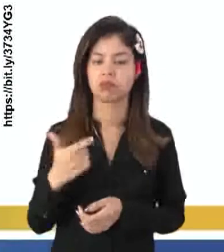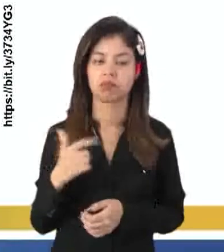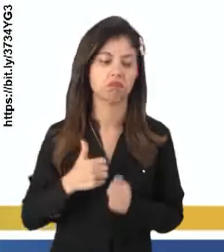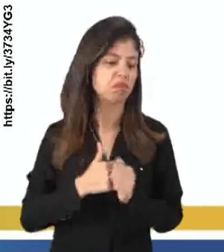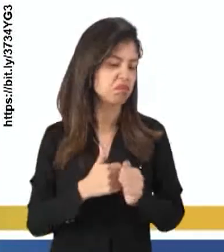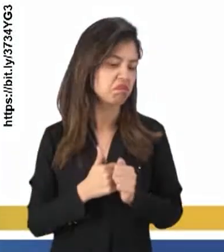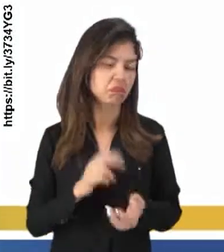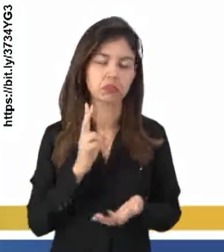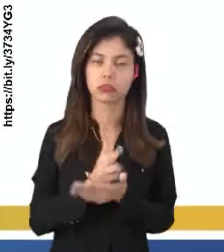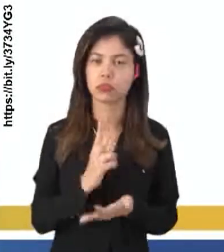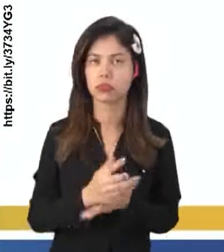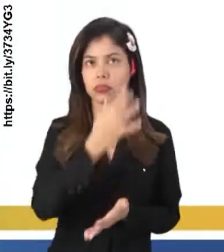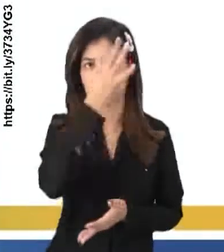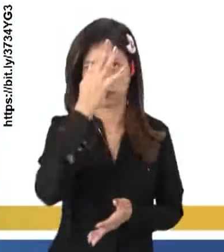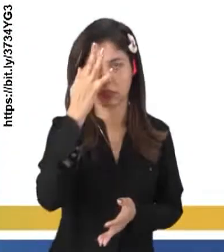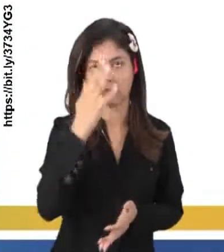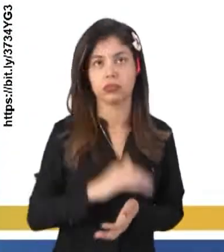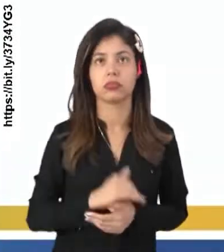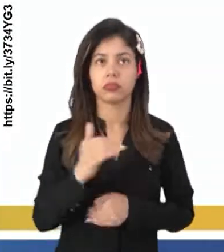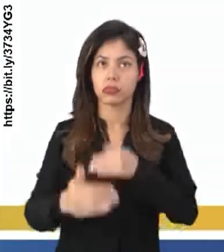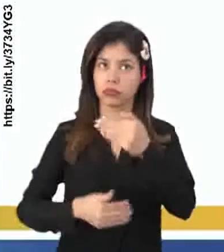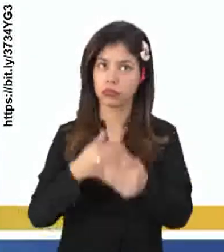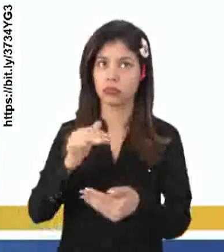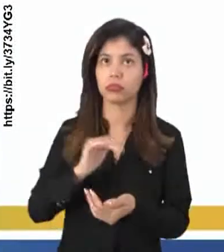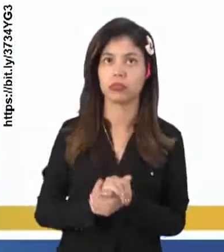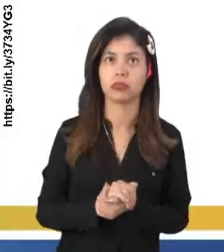rigor filosófico,